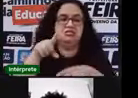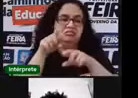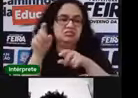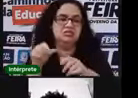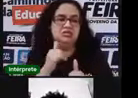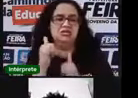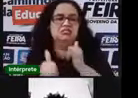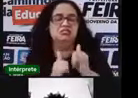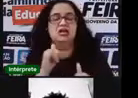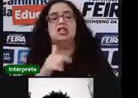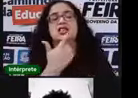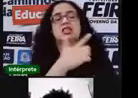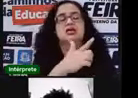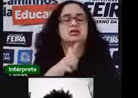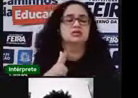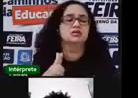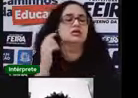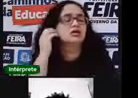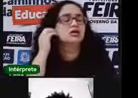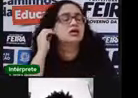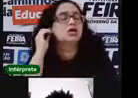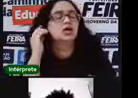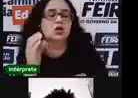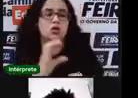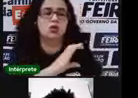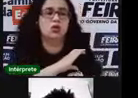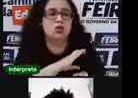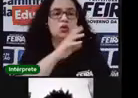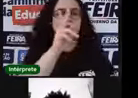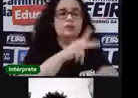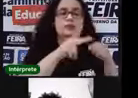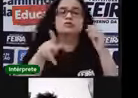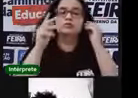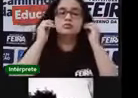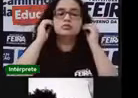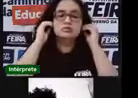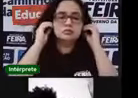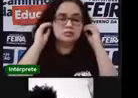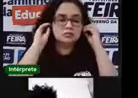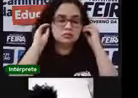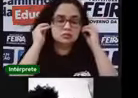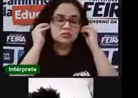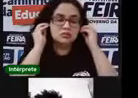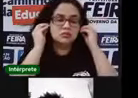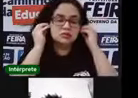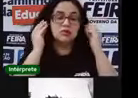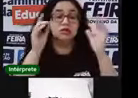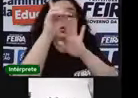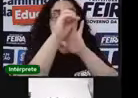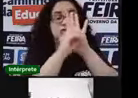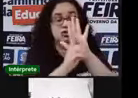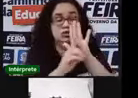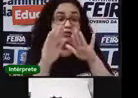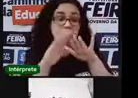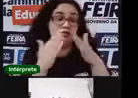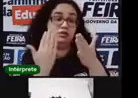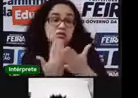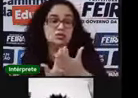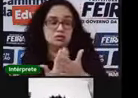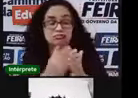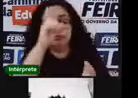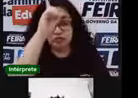não tem internet, e eu, colega, eu, professora, eu, diretora da escola, eu